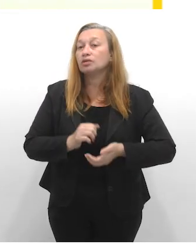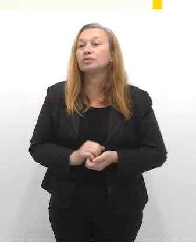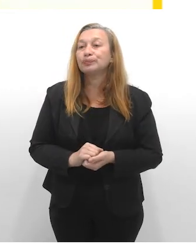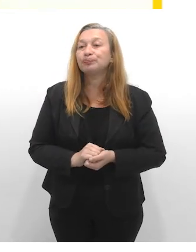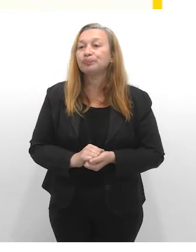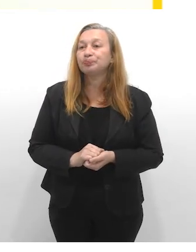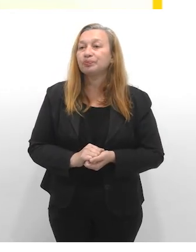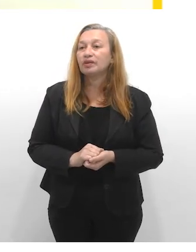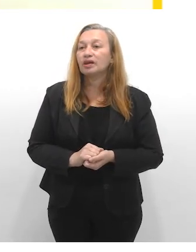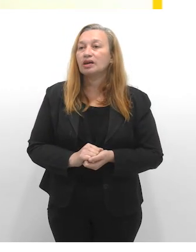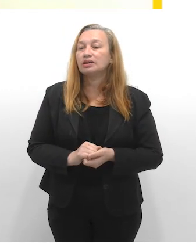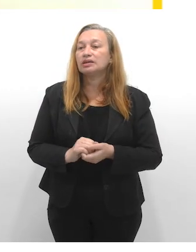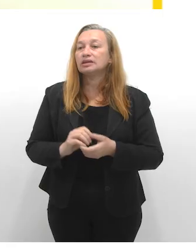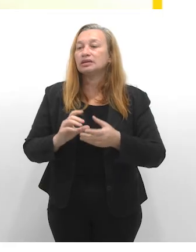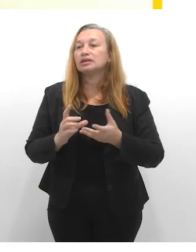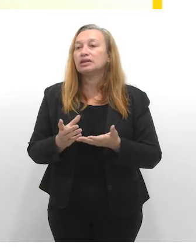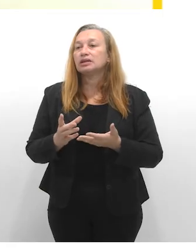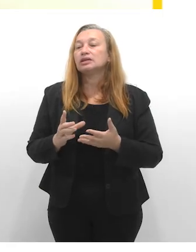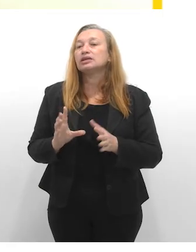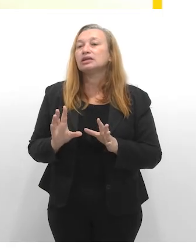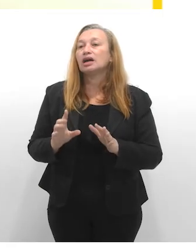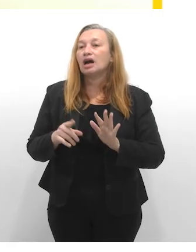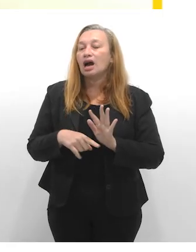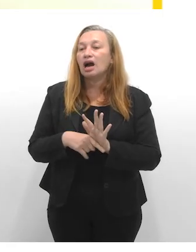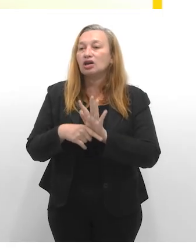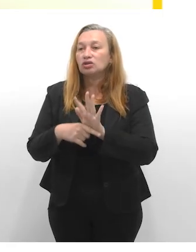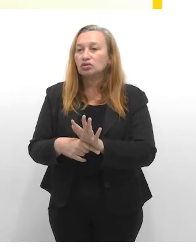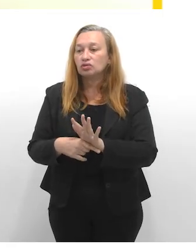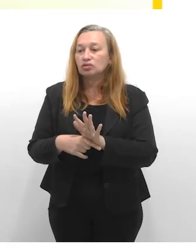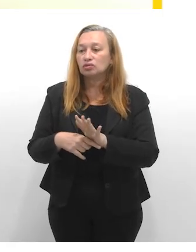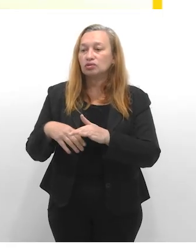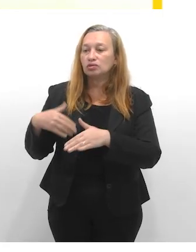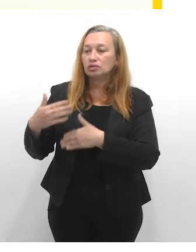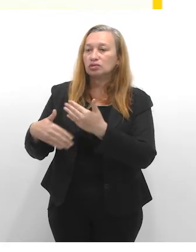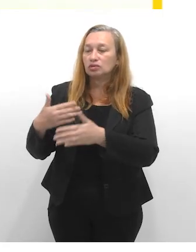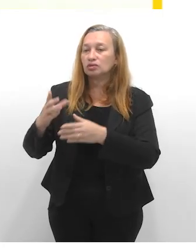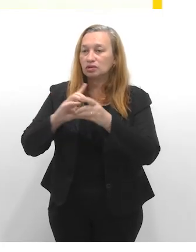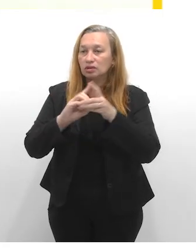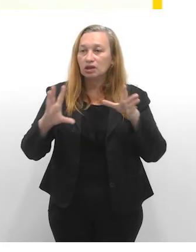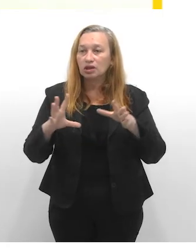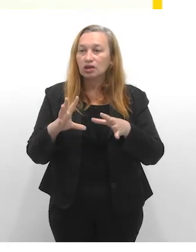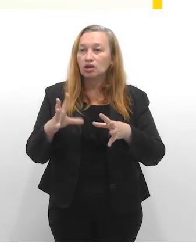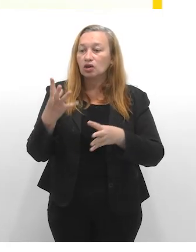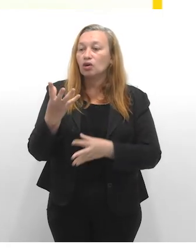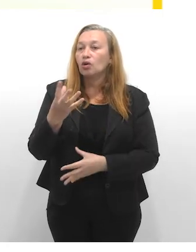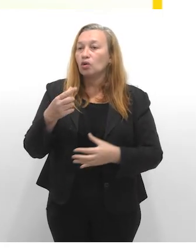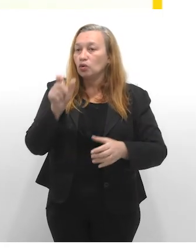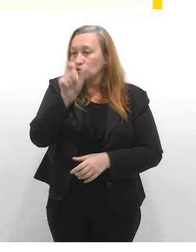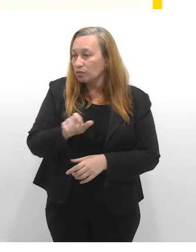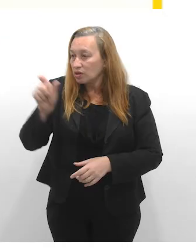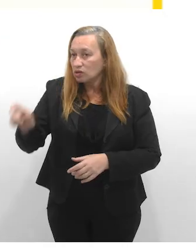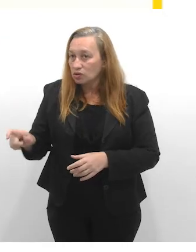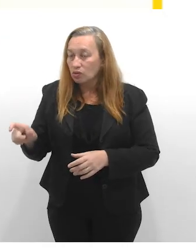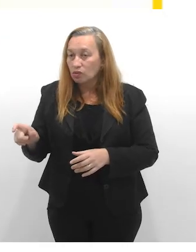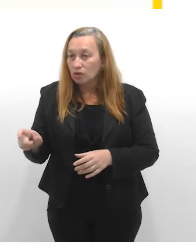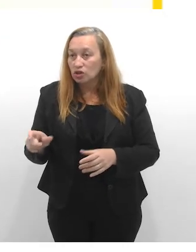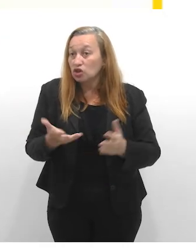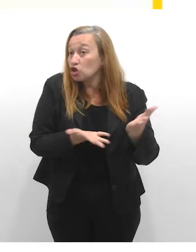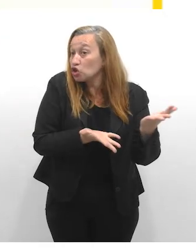que seguiria na redemocratização do nosso país, que é o desaparecimento de corpos